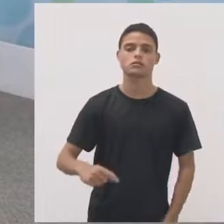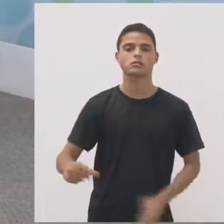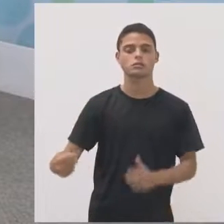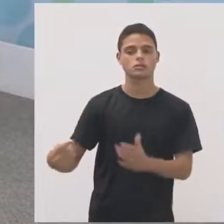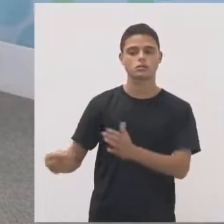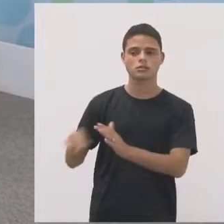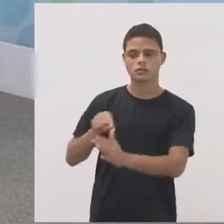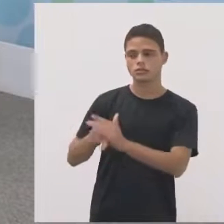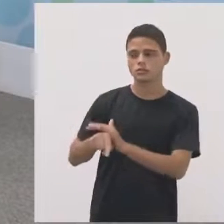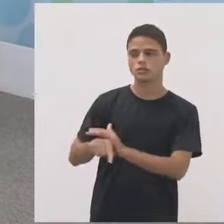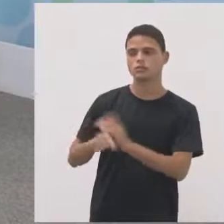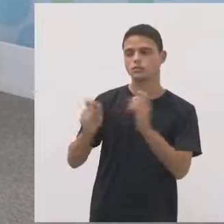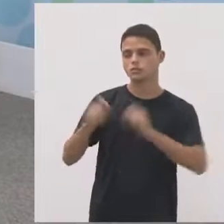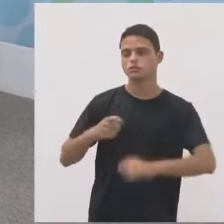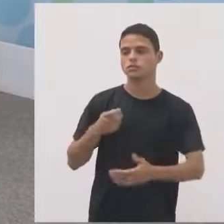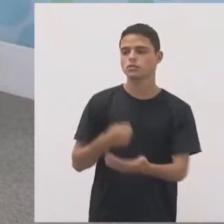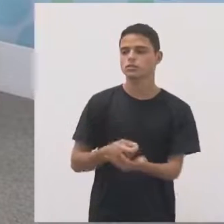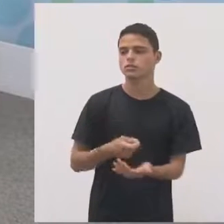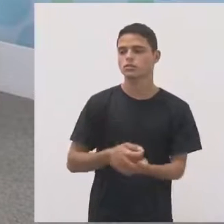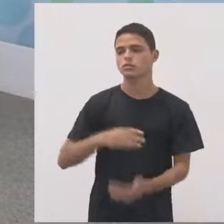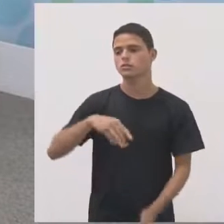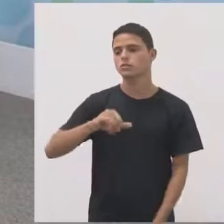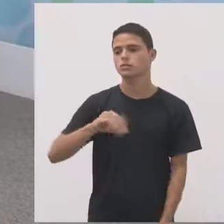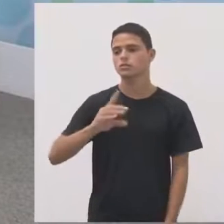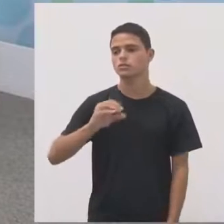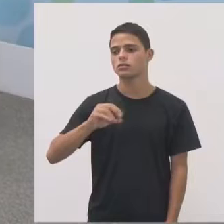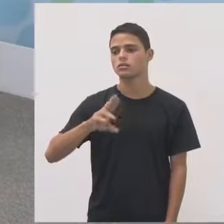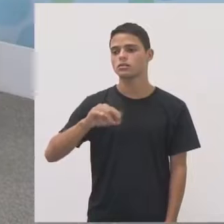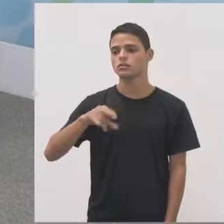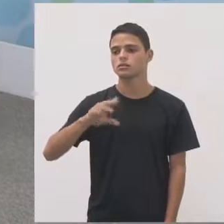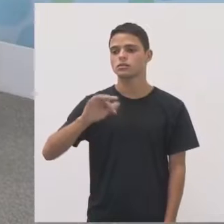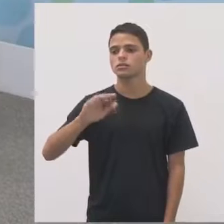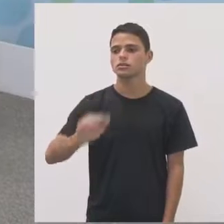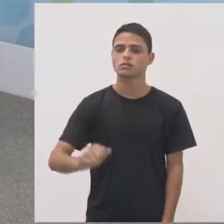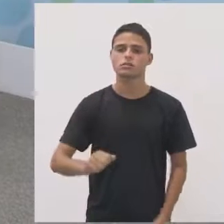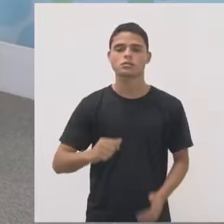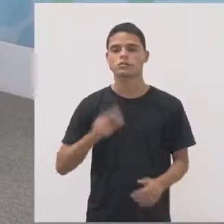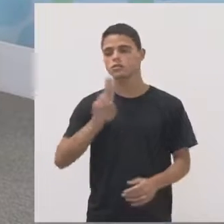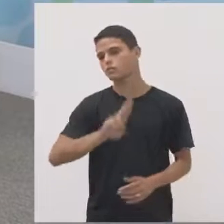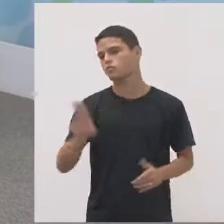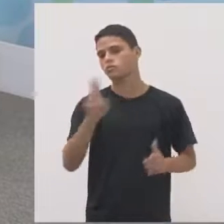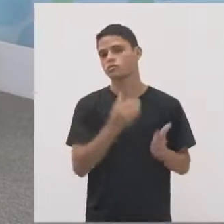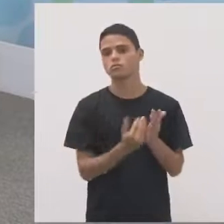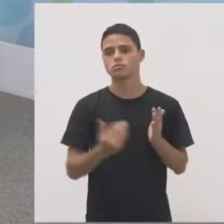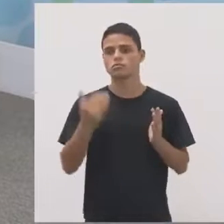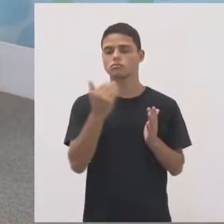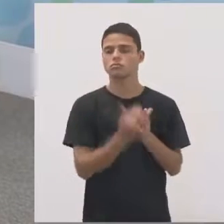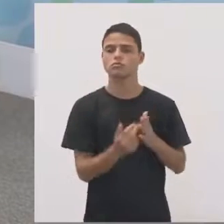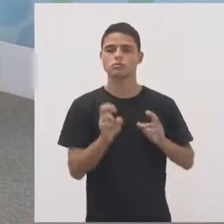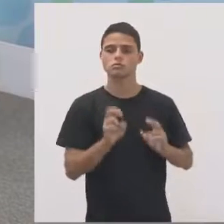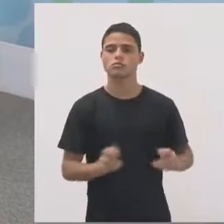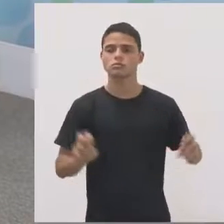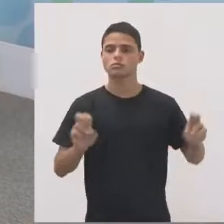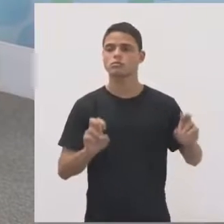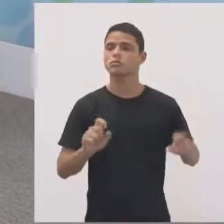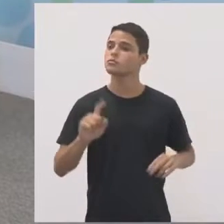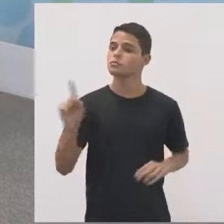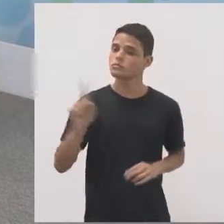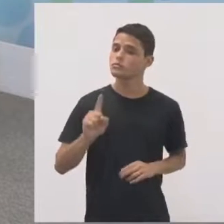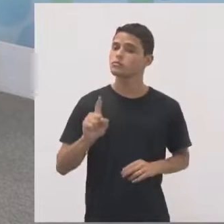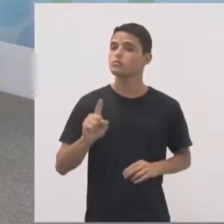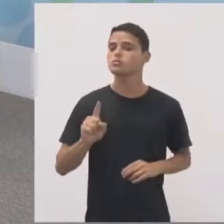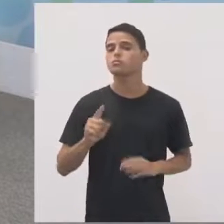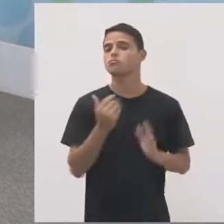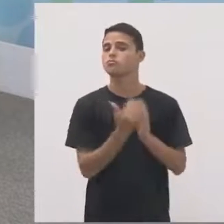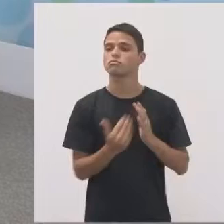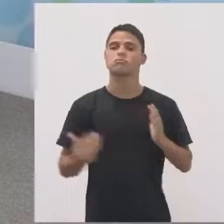perguntado, mas é possível comprar a licença do Windows e usar em mais de um computador? Não. A licença do Windows, só se você comprar mais de